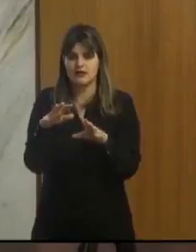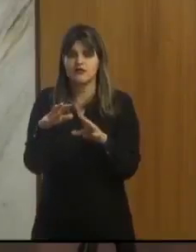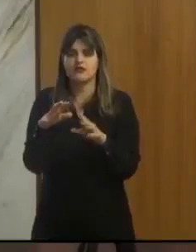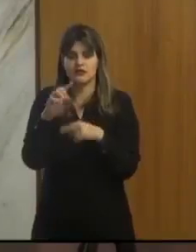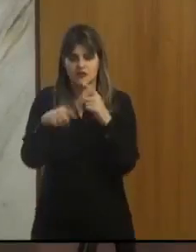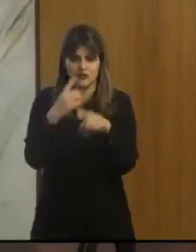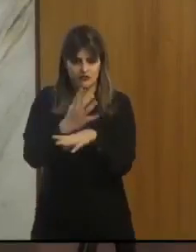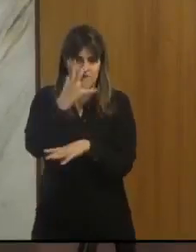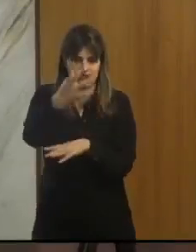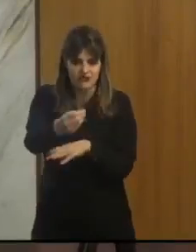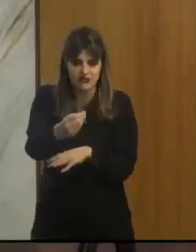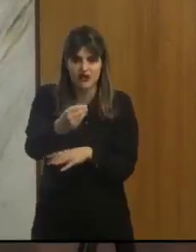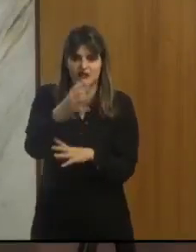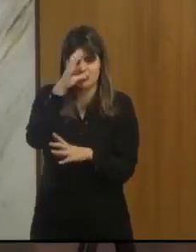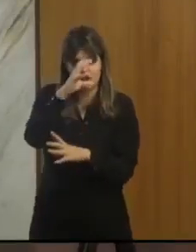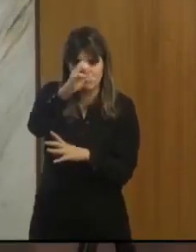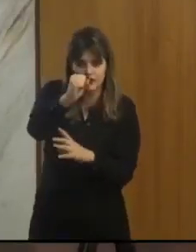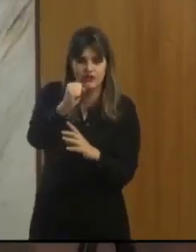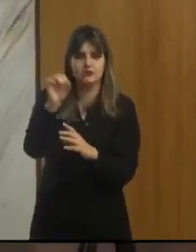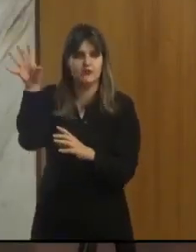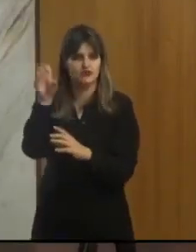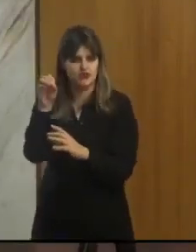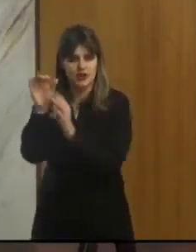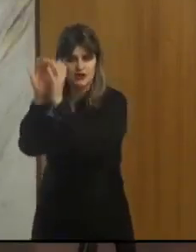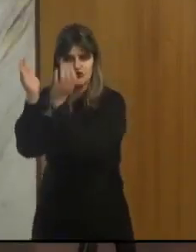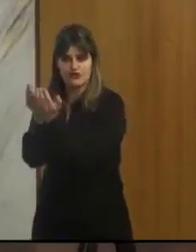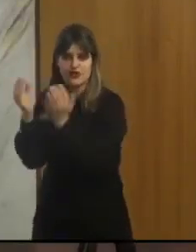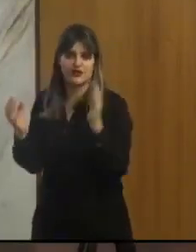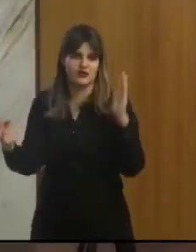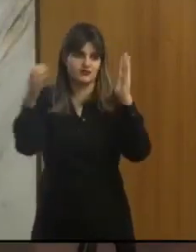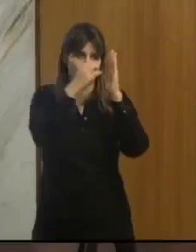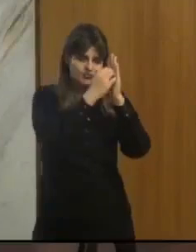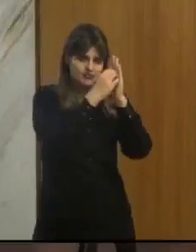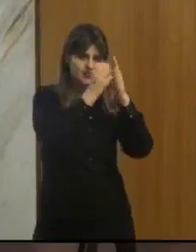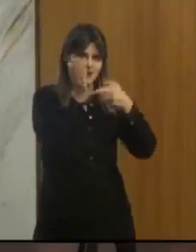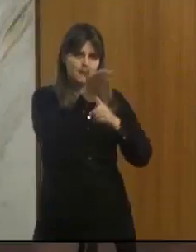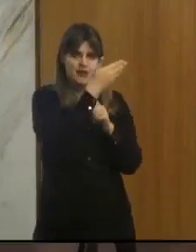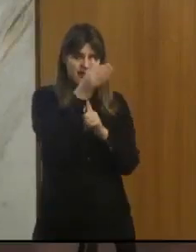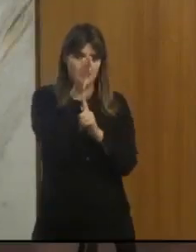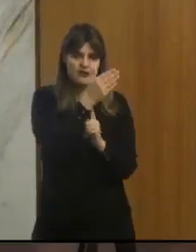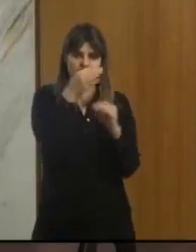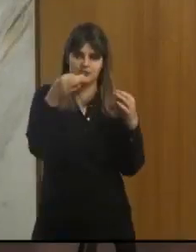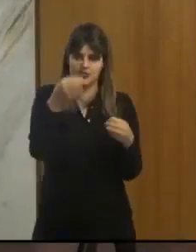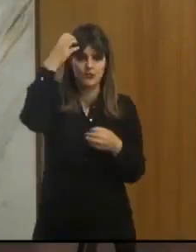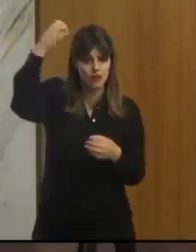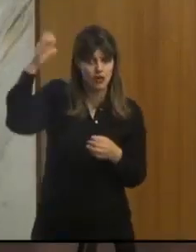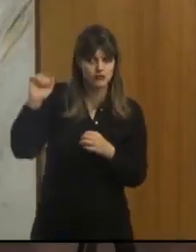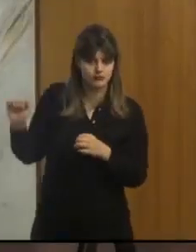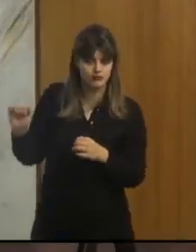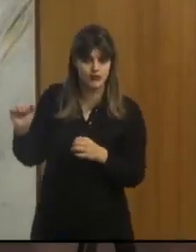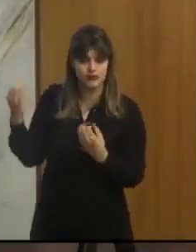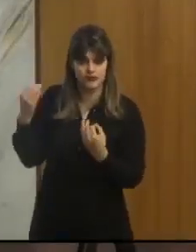republicano vão buscar o símbolo de Dom Manuel, a esfera armilar, e a colocam, um símbolo real, monárquico, e